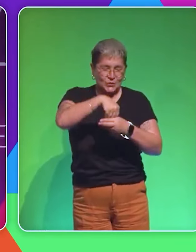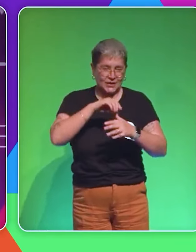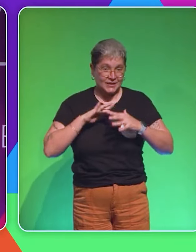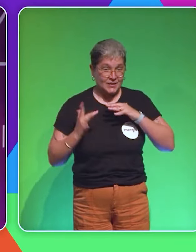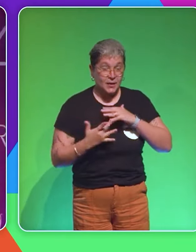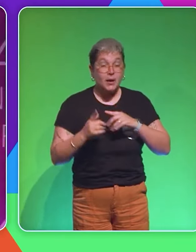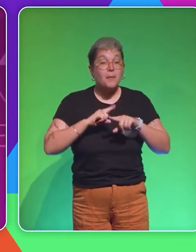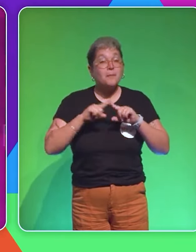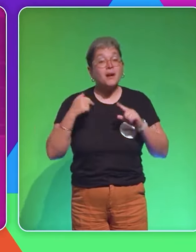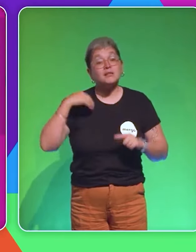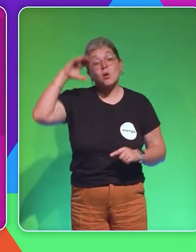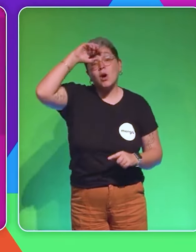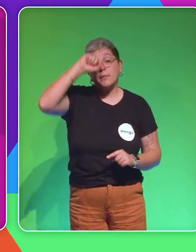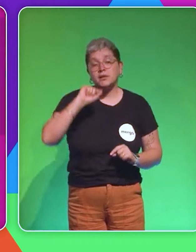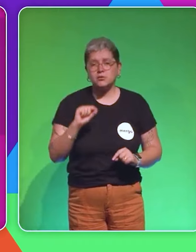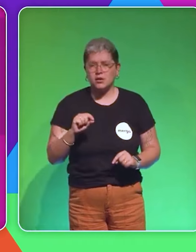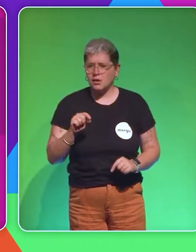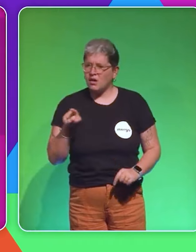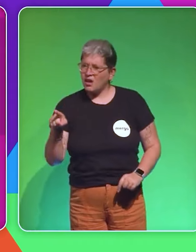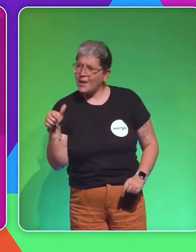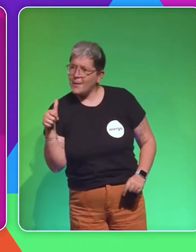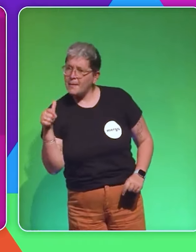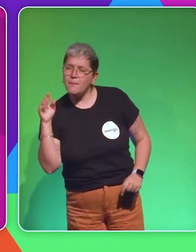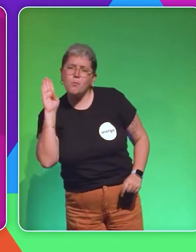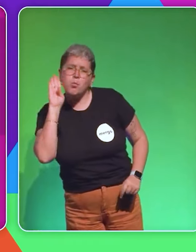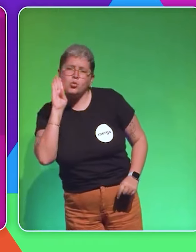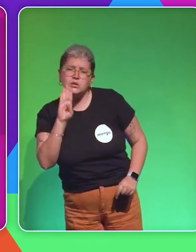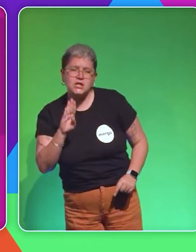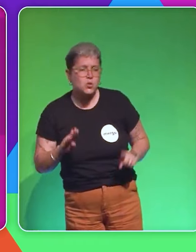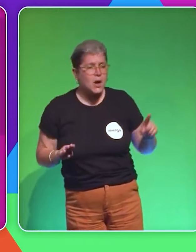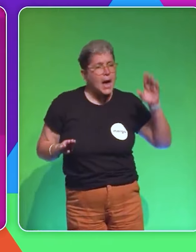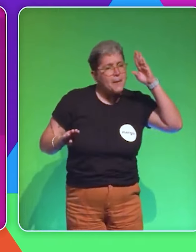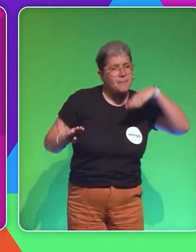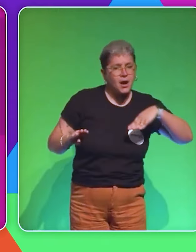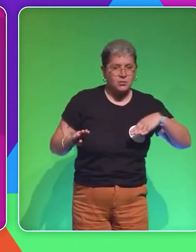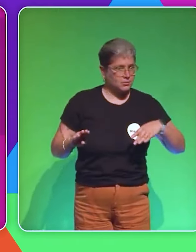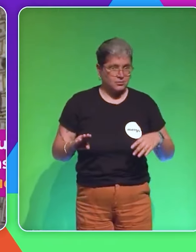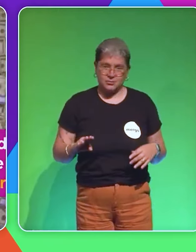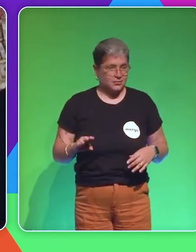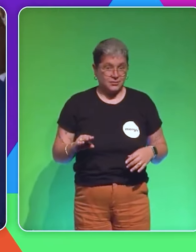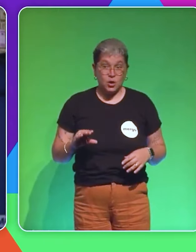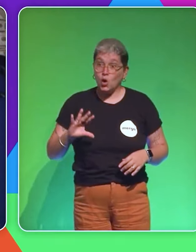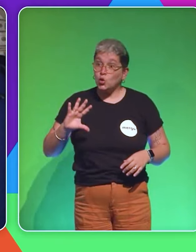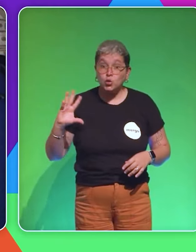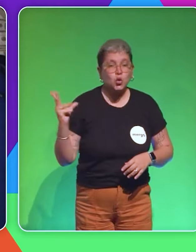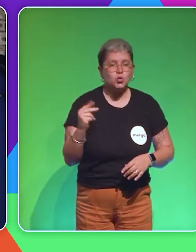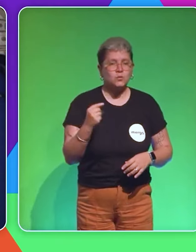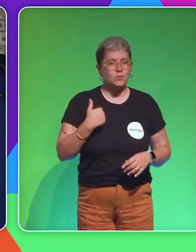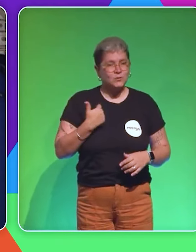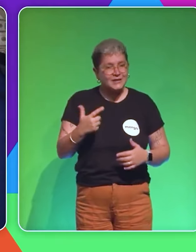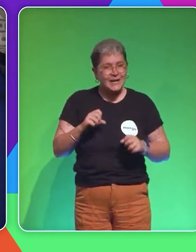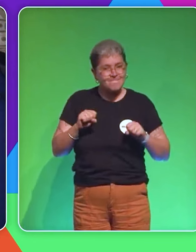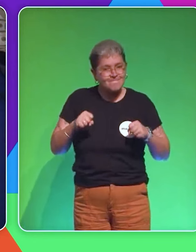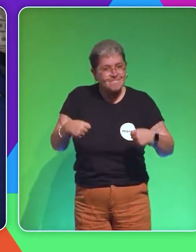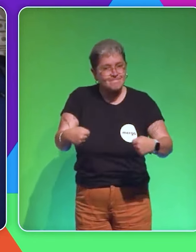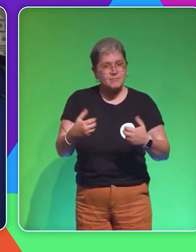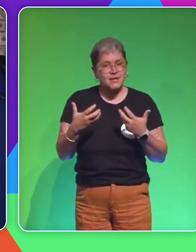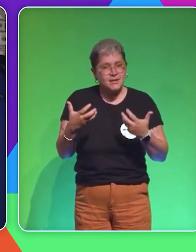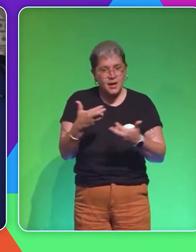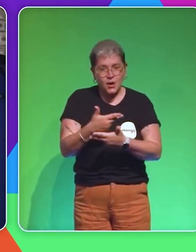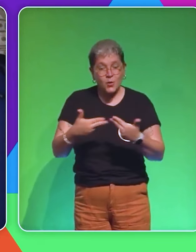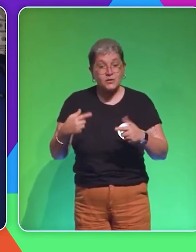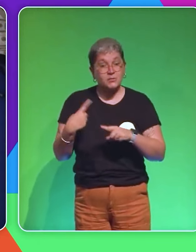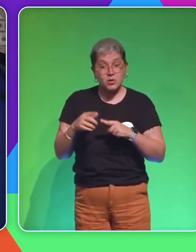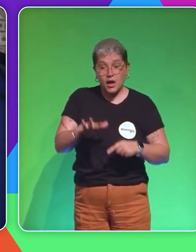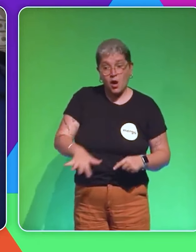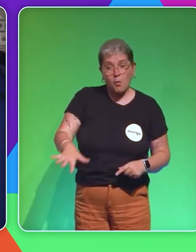aprendi é que não tem bonzinhos ou mauzinhos na verdade todo mundo ali tá correndo pelo seu porque é um mercado que dá